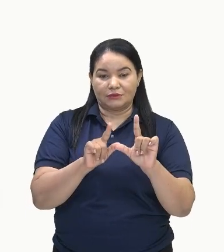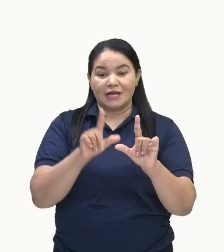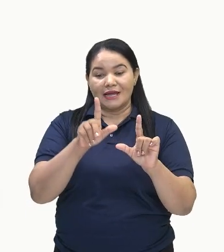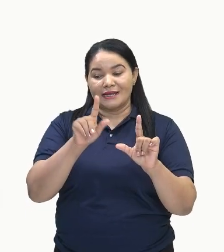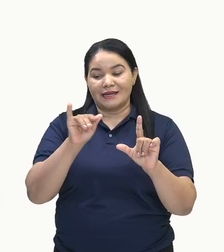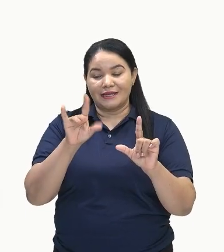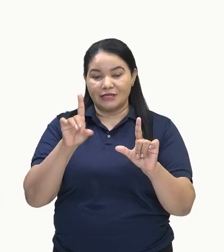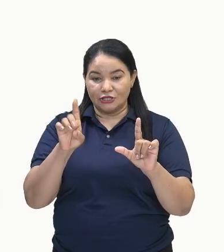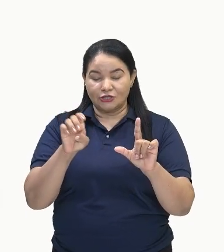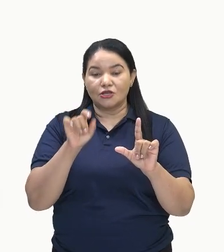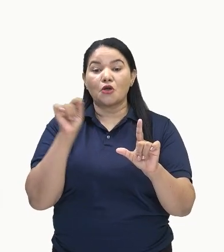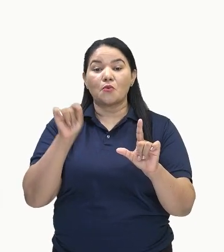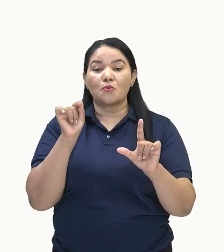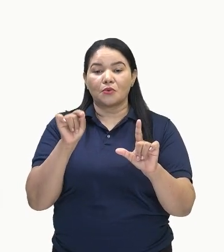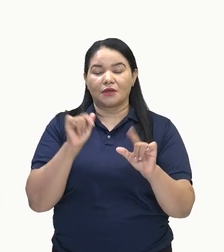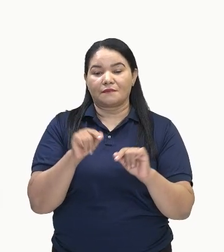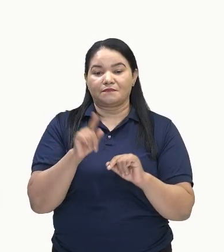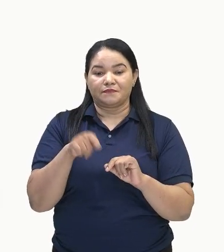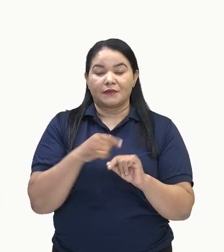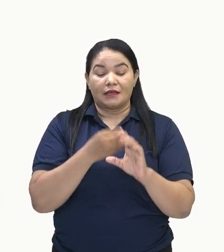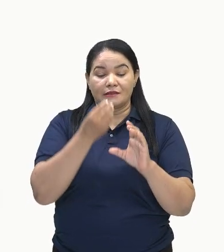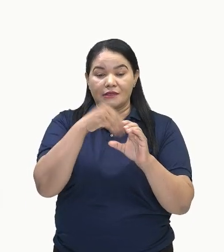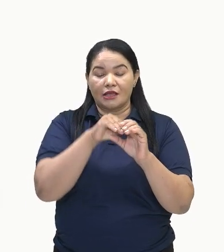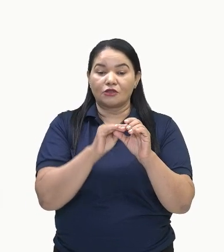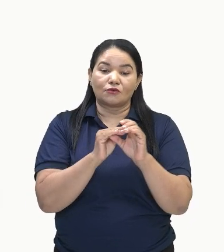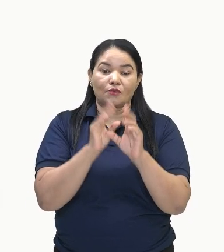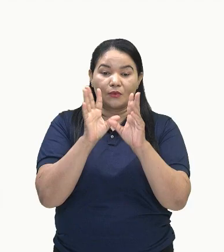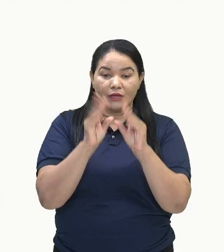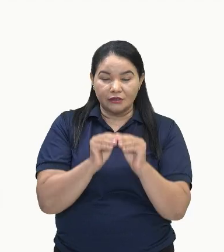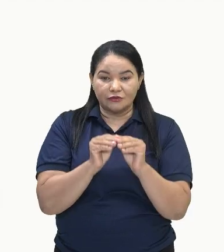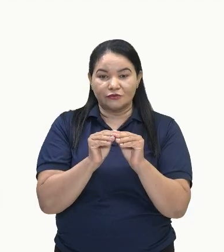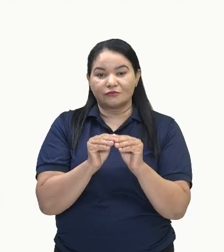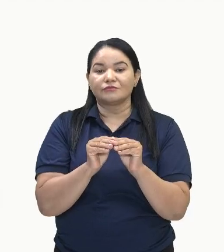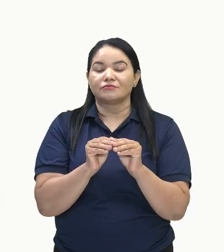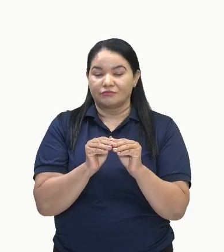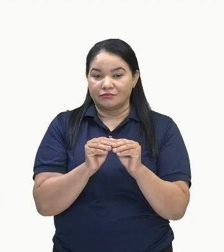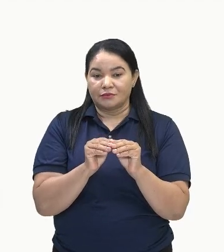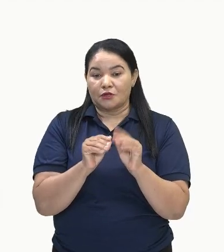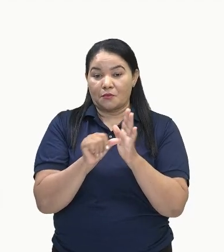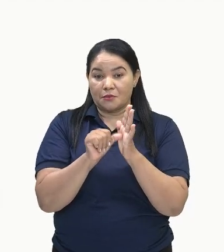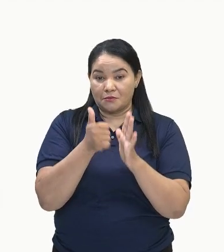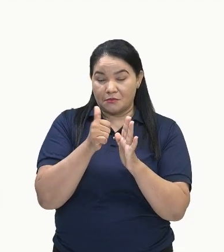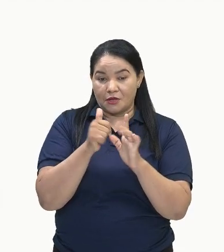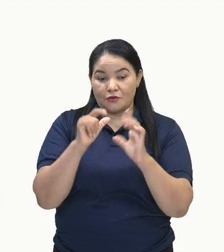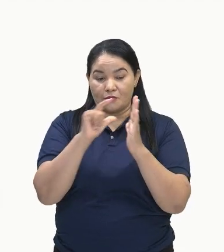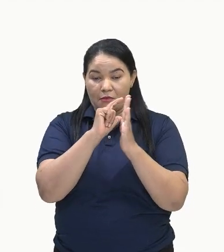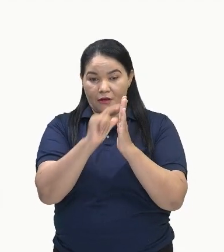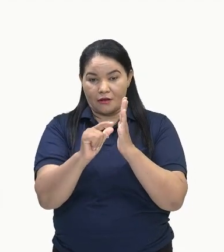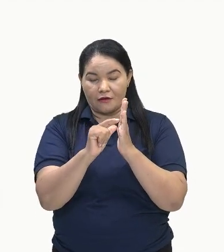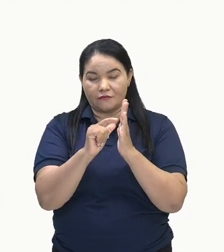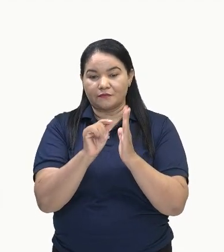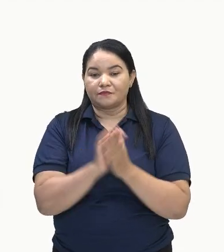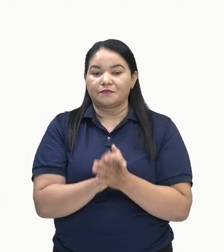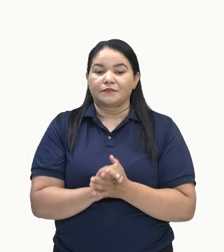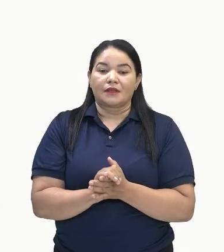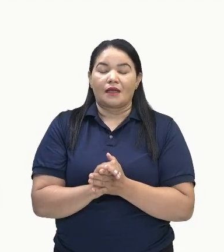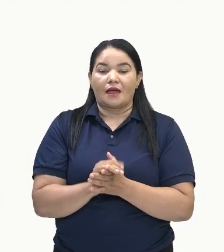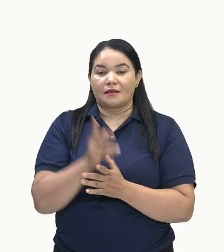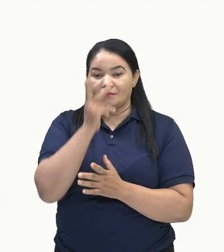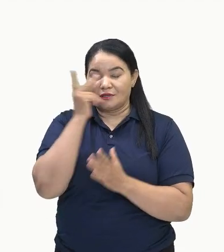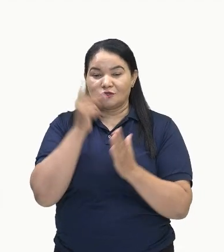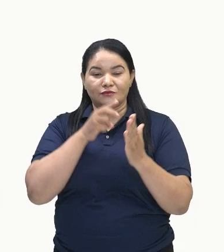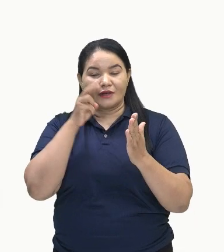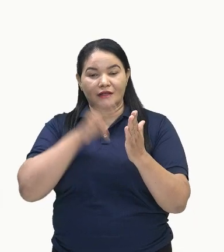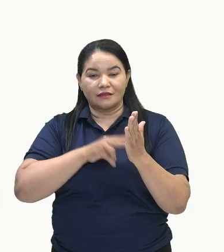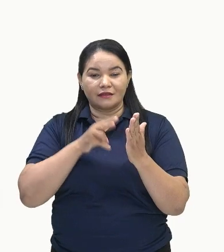É basicamente um resumo do texto colocado no seu primeiro parágrafo, situando o leitor sobre o que